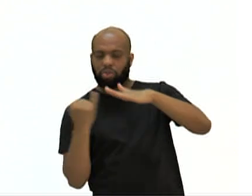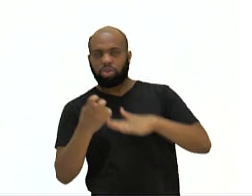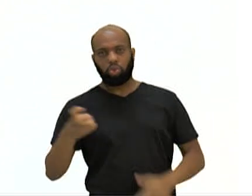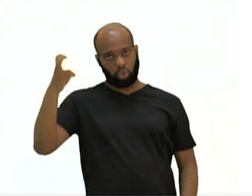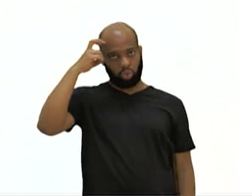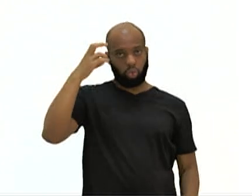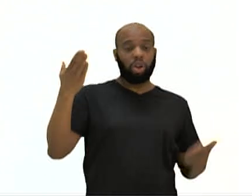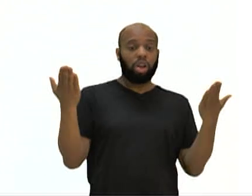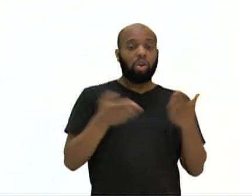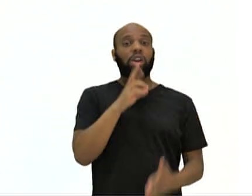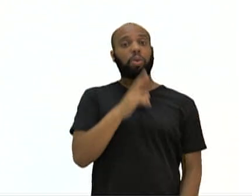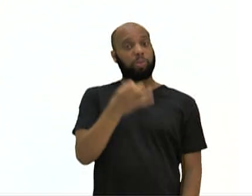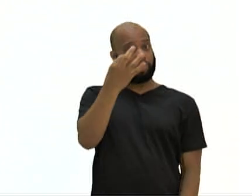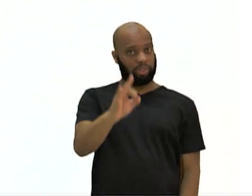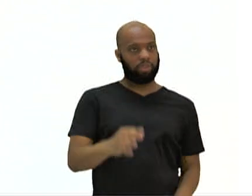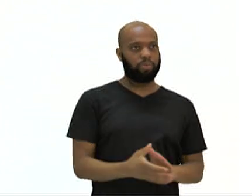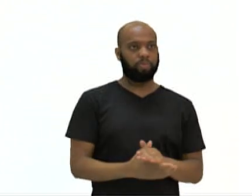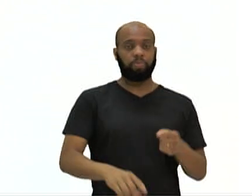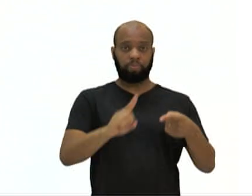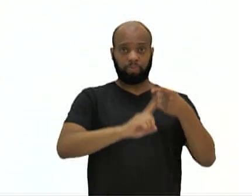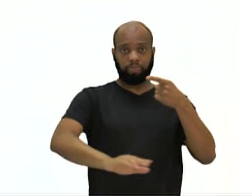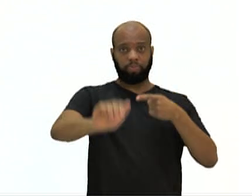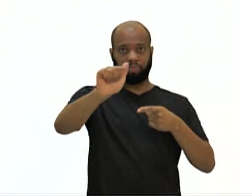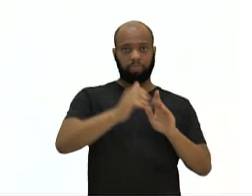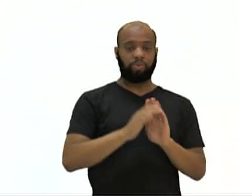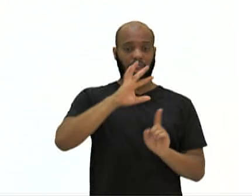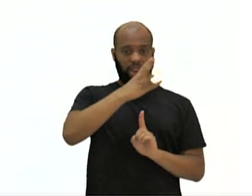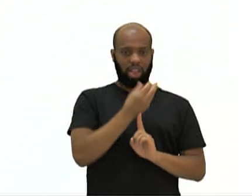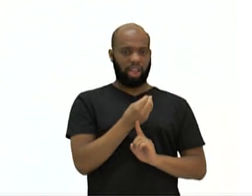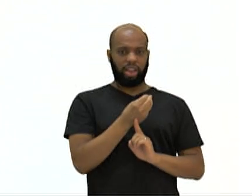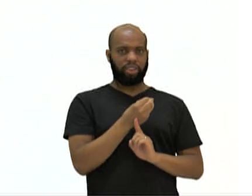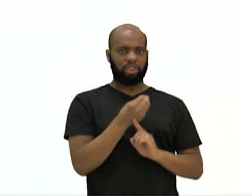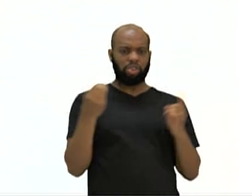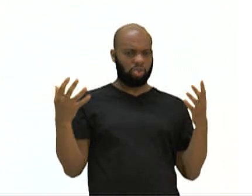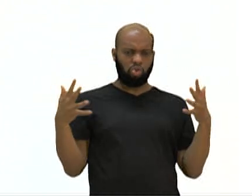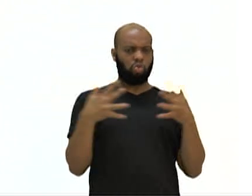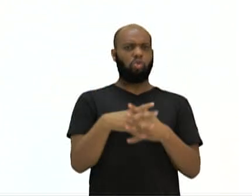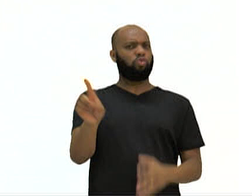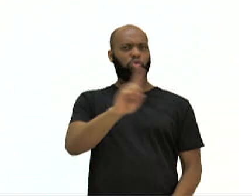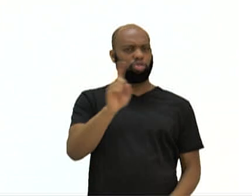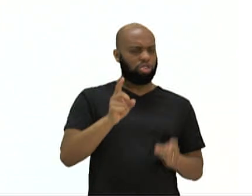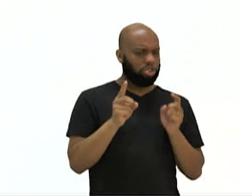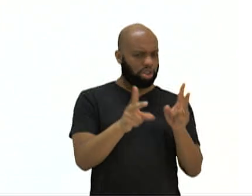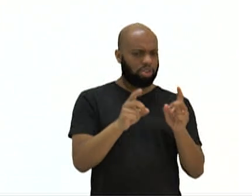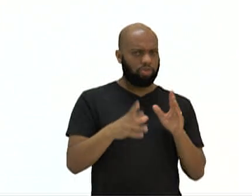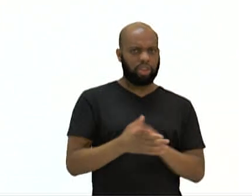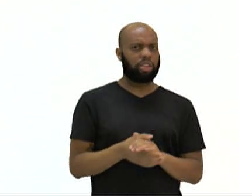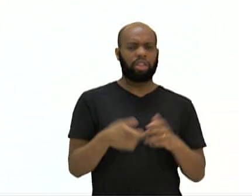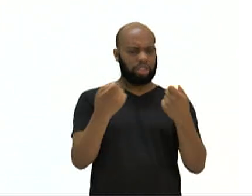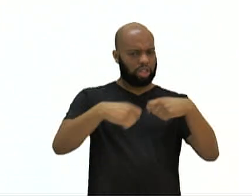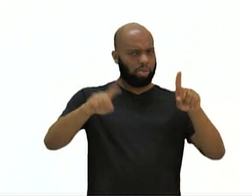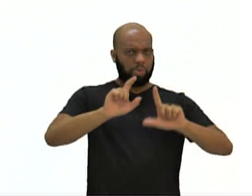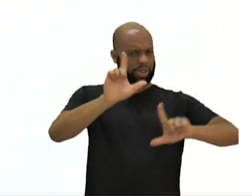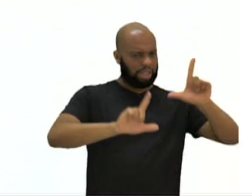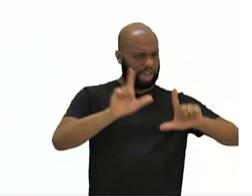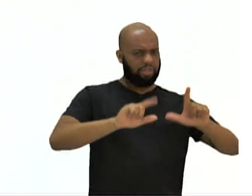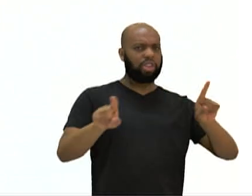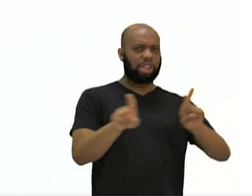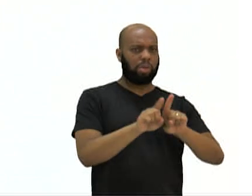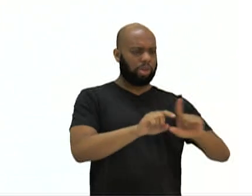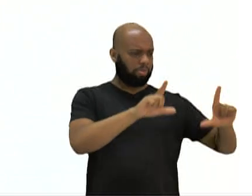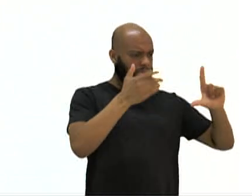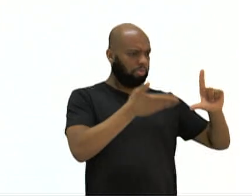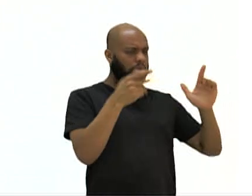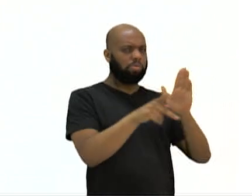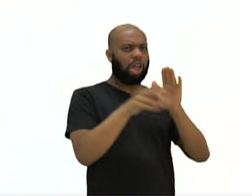correto afirmar. Letra A. A arte não se confunde com mercadoria e não necessita da mídia nem de campanhas